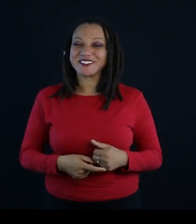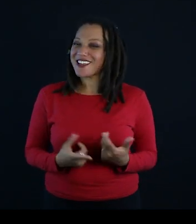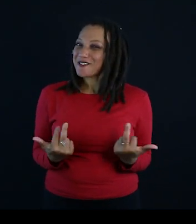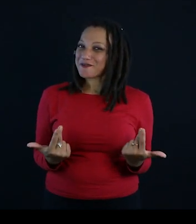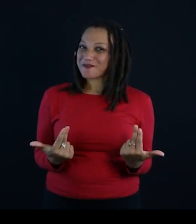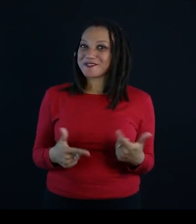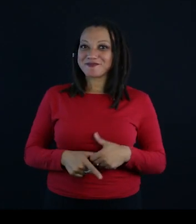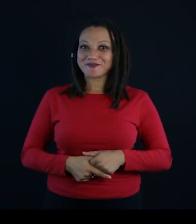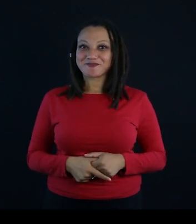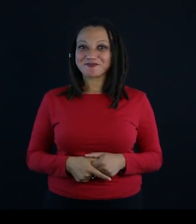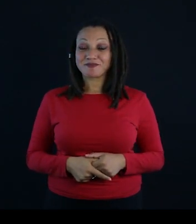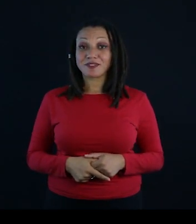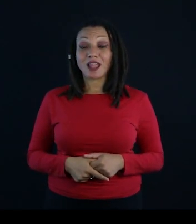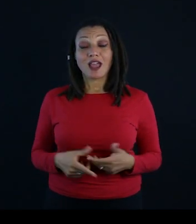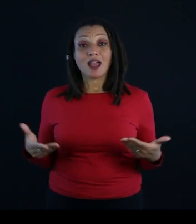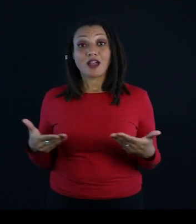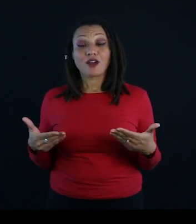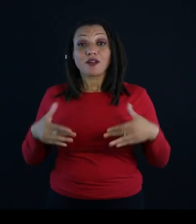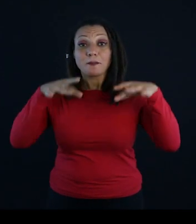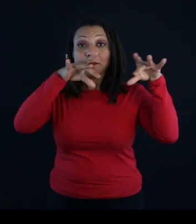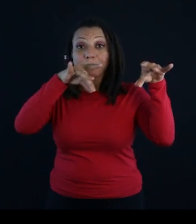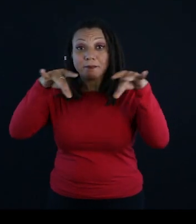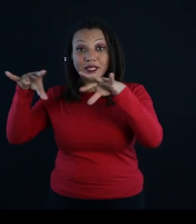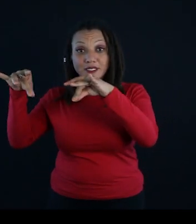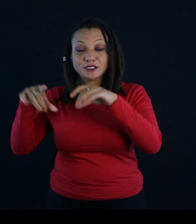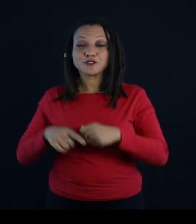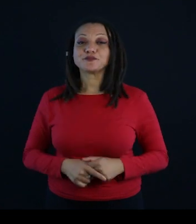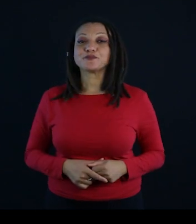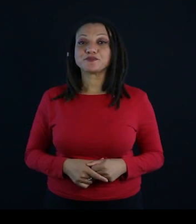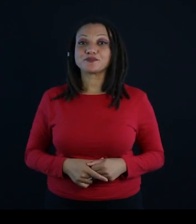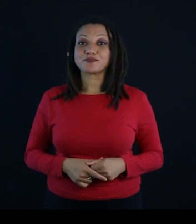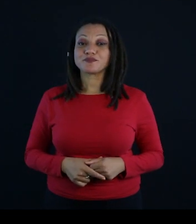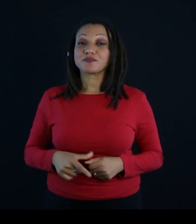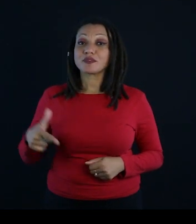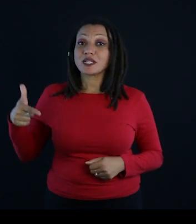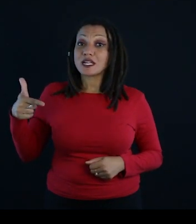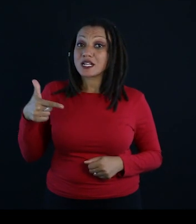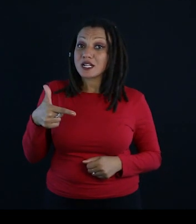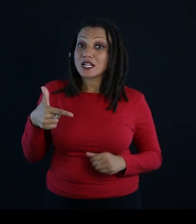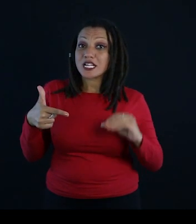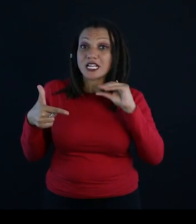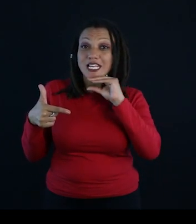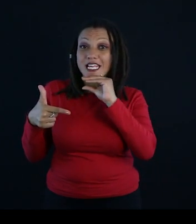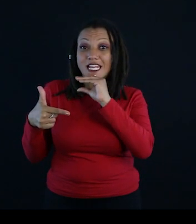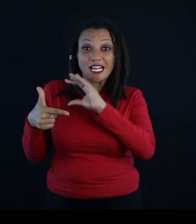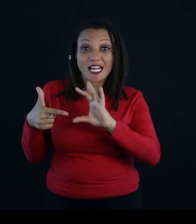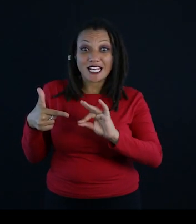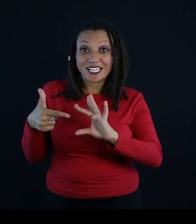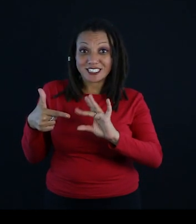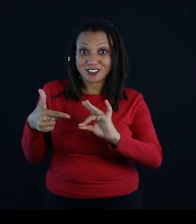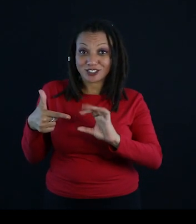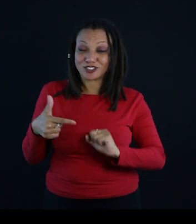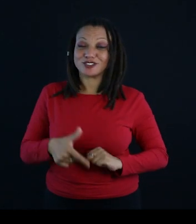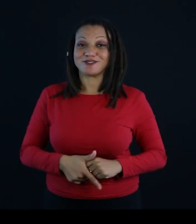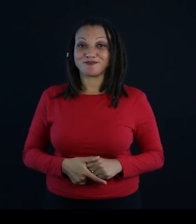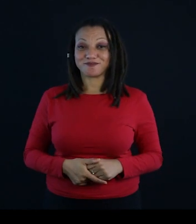assim. A gente vai pegar o pregador e a cola quente, certo?